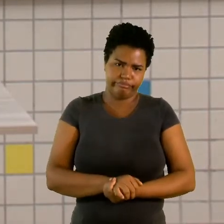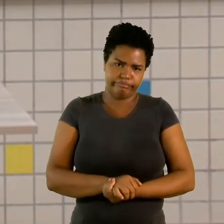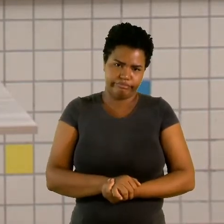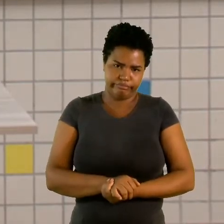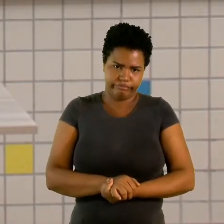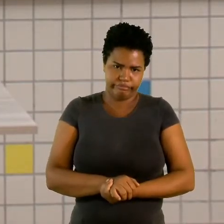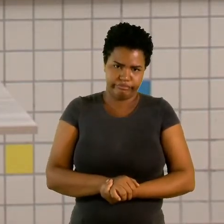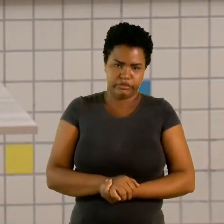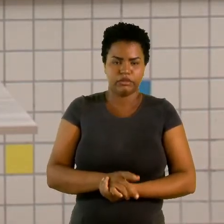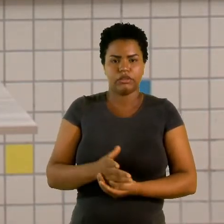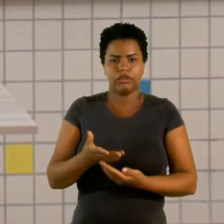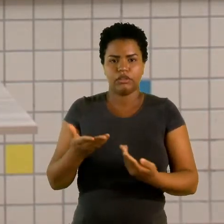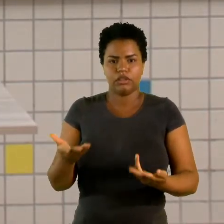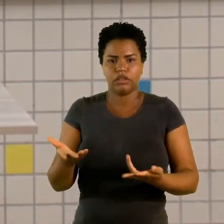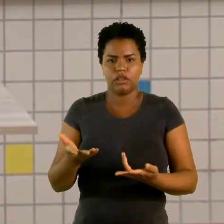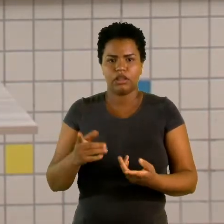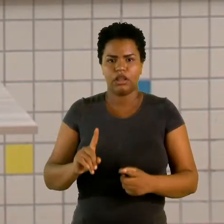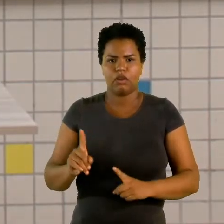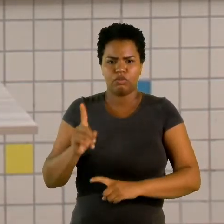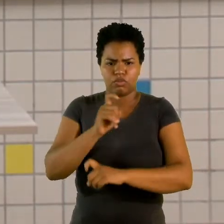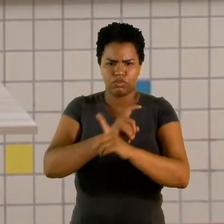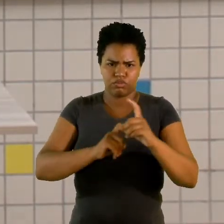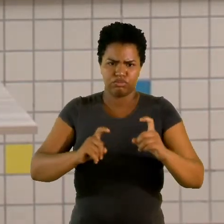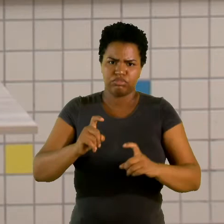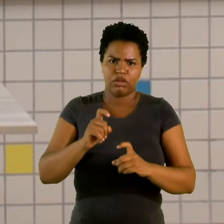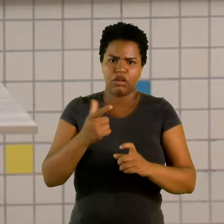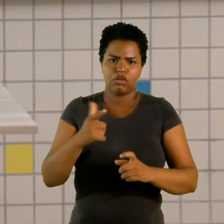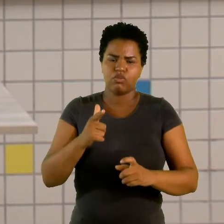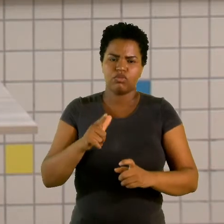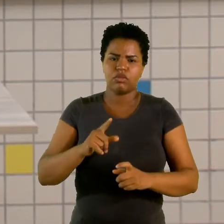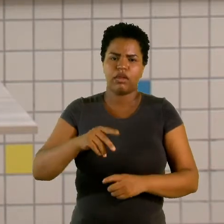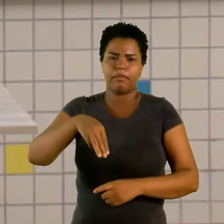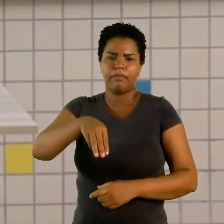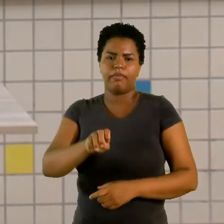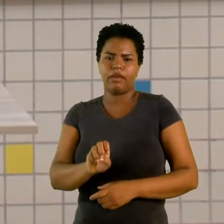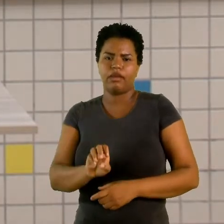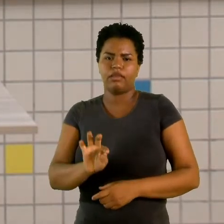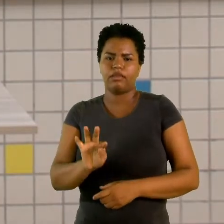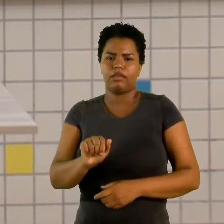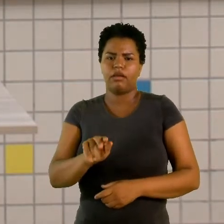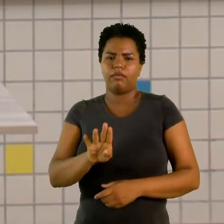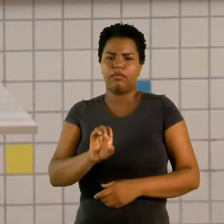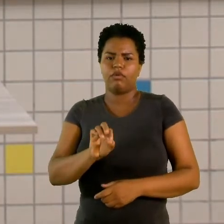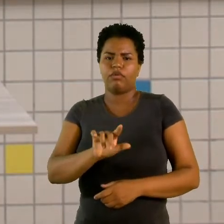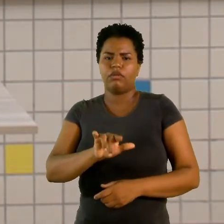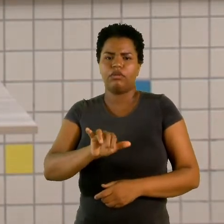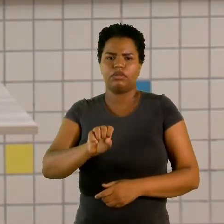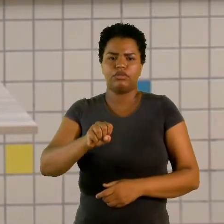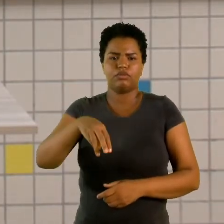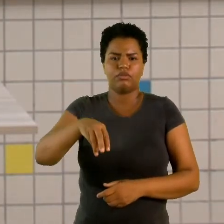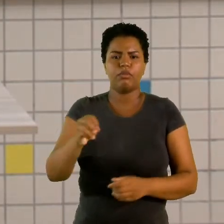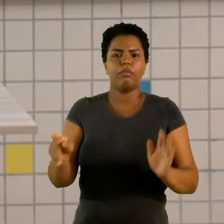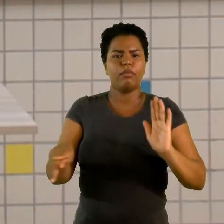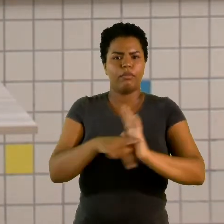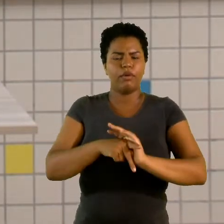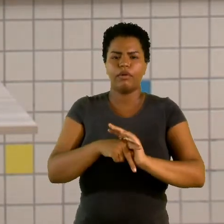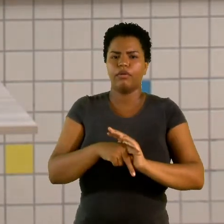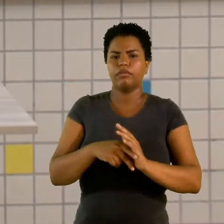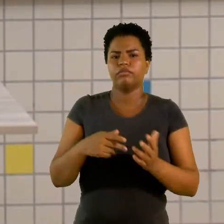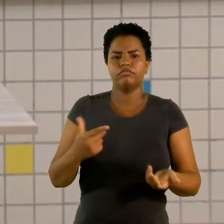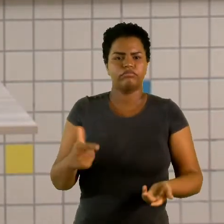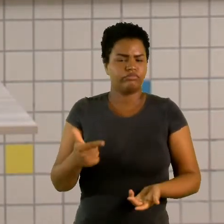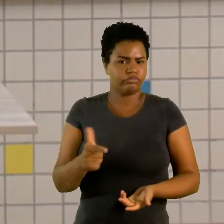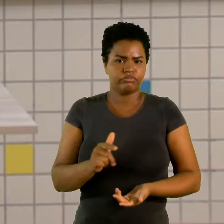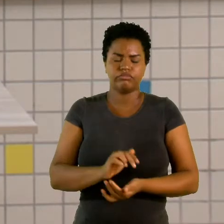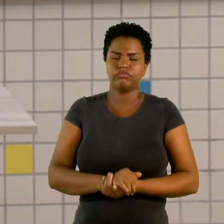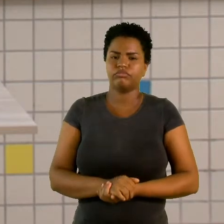Organismos sem células não possuem metabolismo próprio. Sabiam disso? Eles não possuem metabolismo